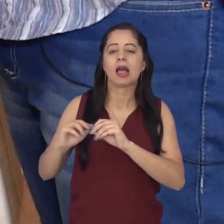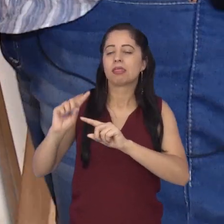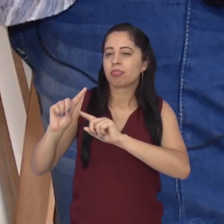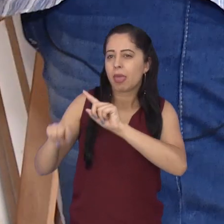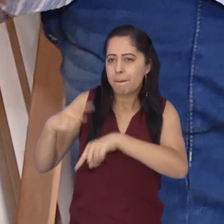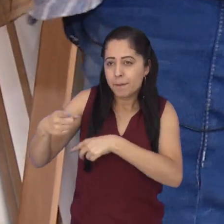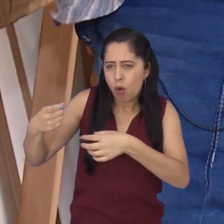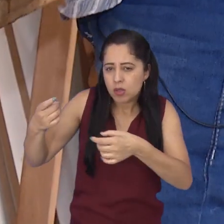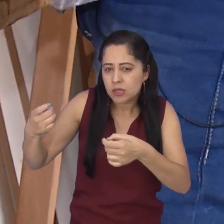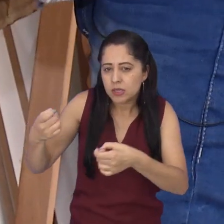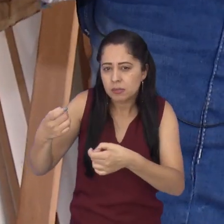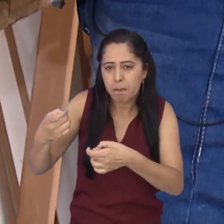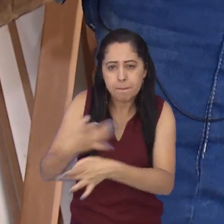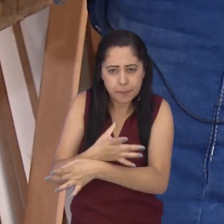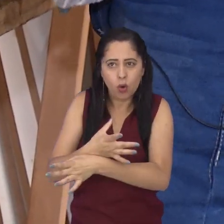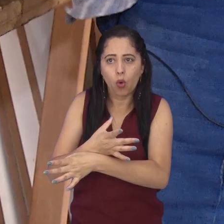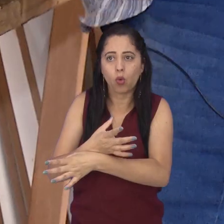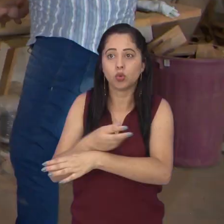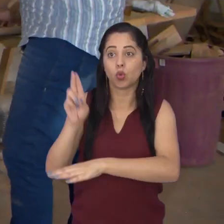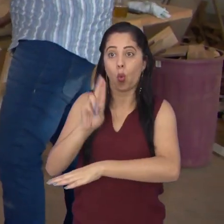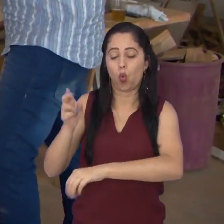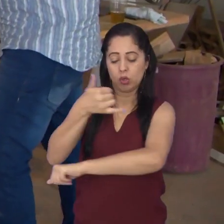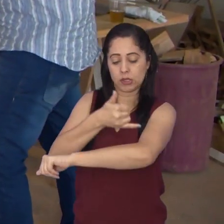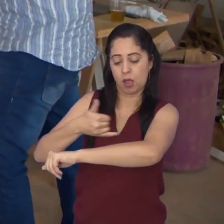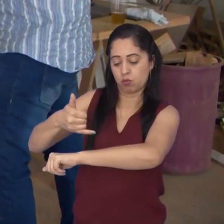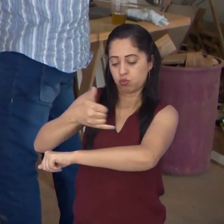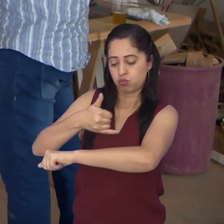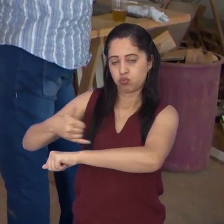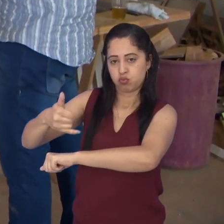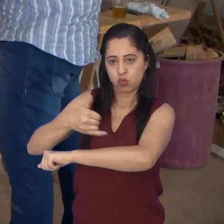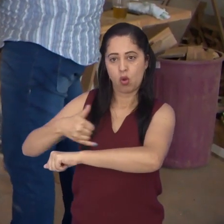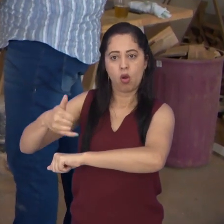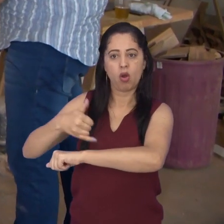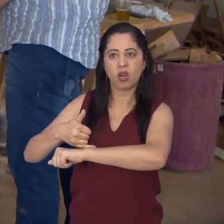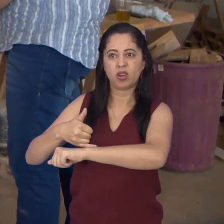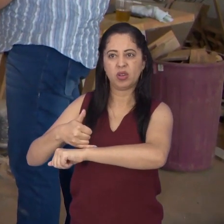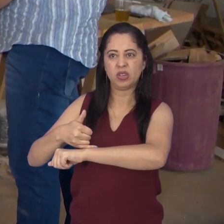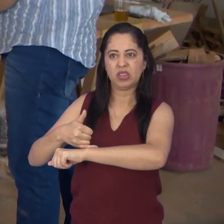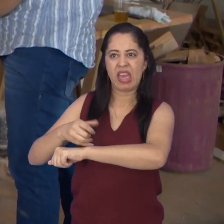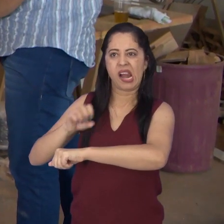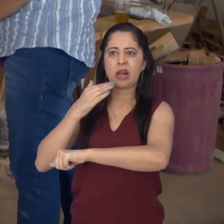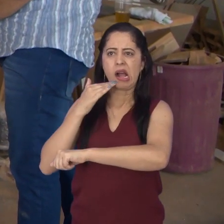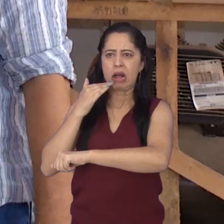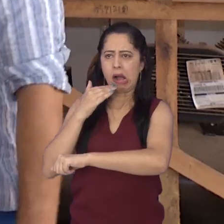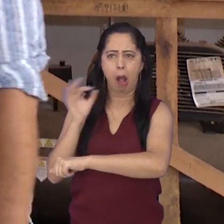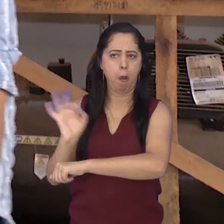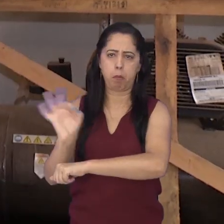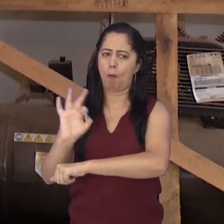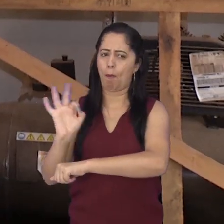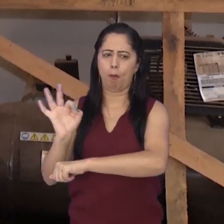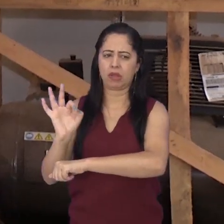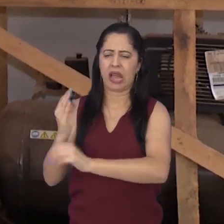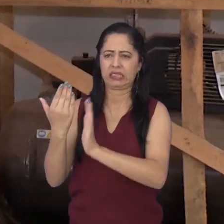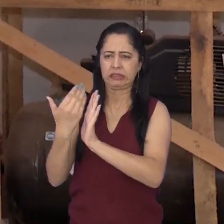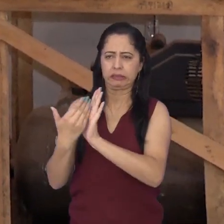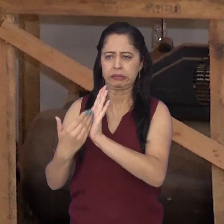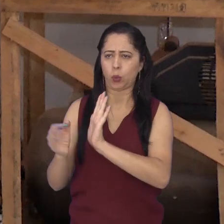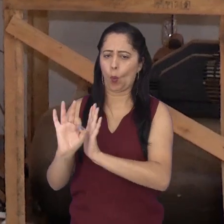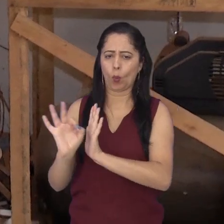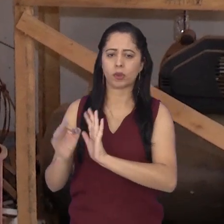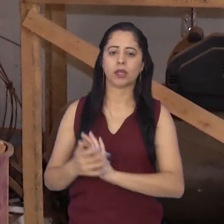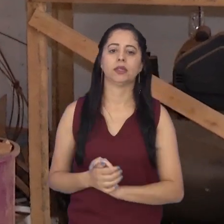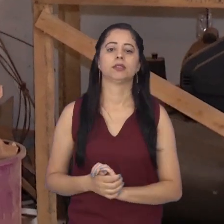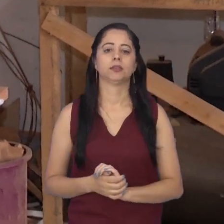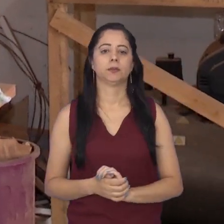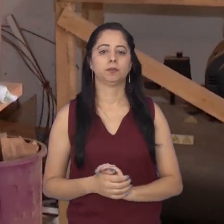secagem, depois de você hidratar ela com óleo, fazer o tratamento da peça, ela não racha. Tá? Então aqui é o